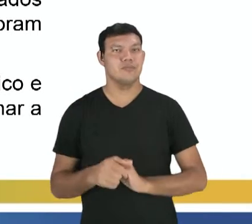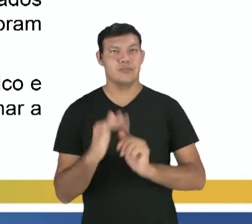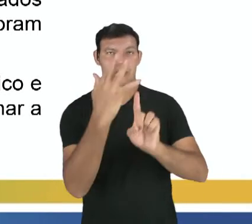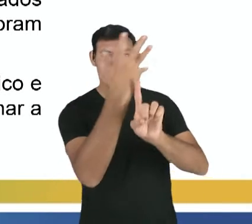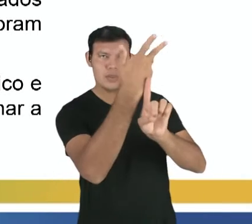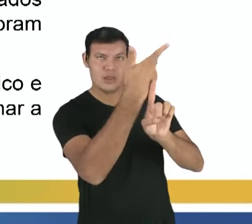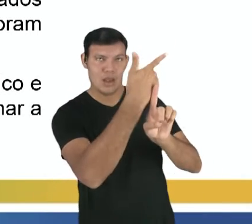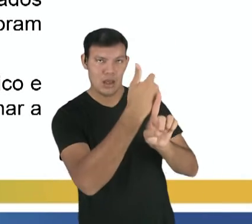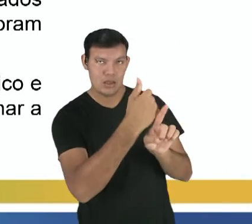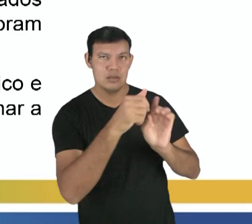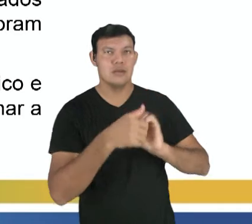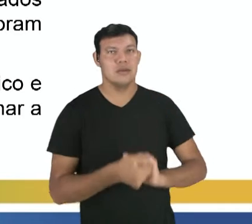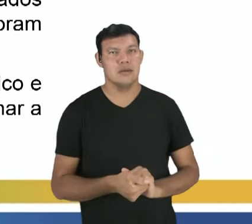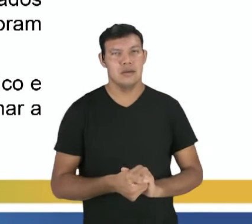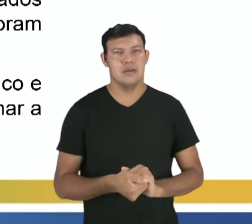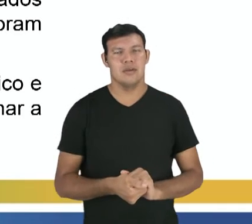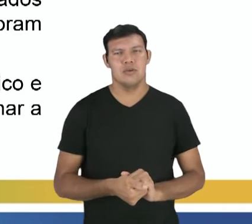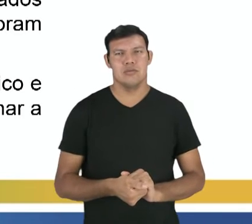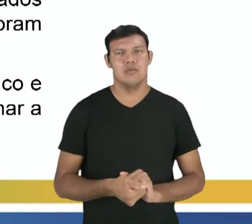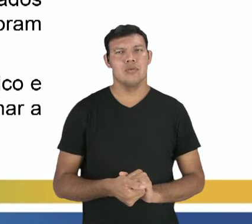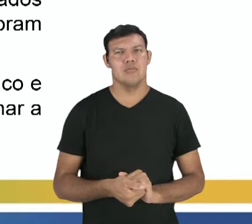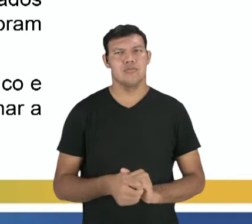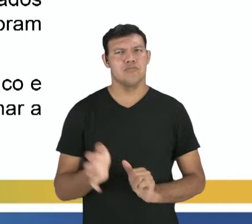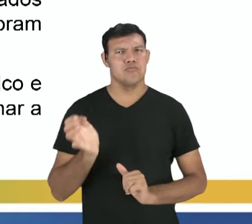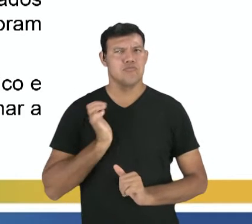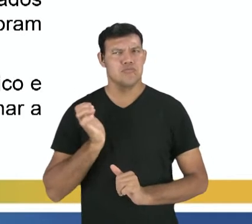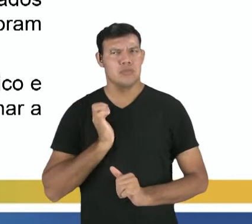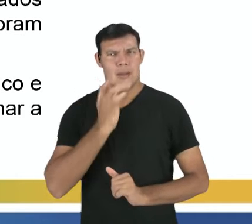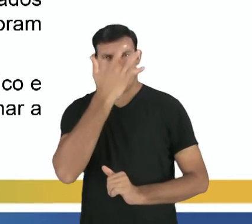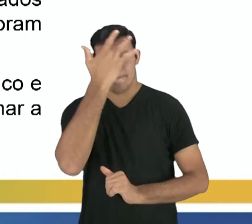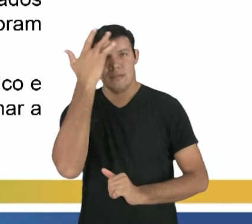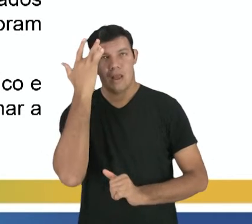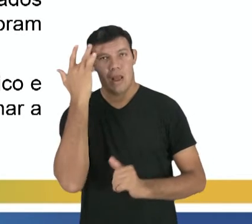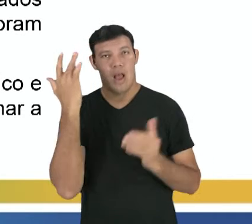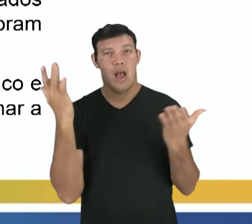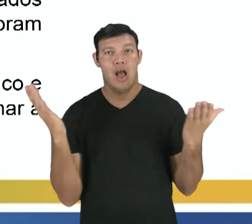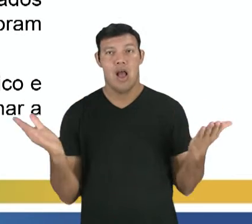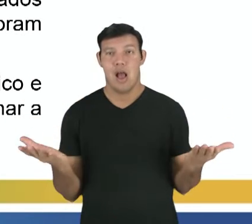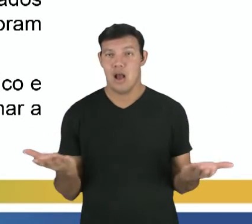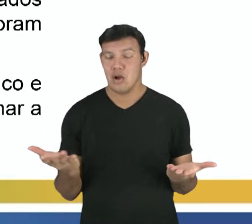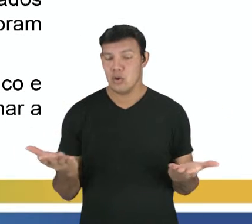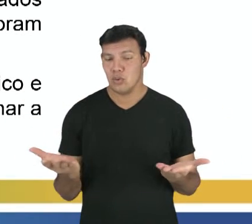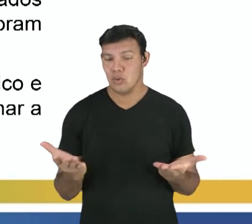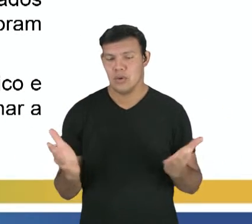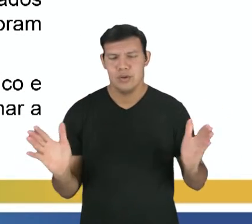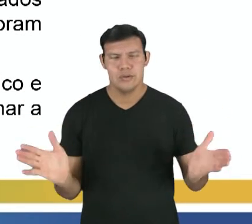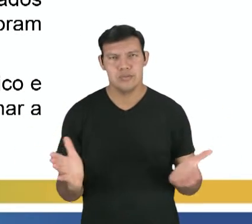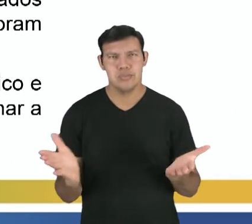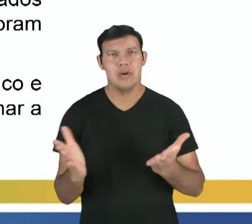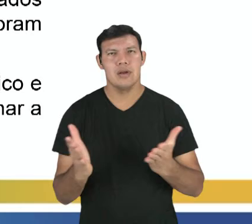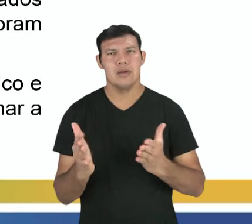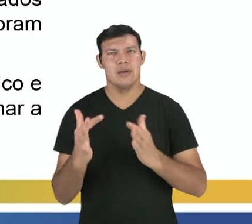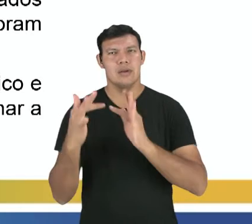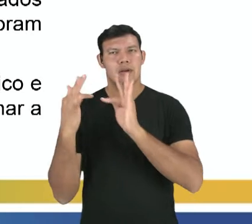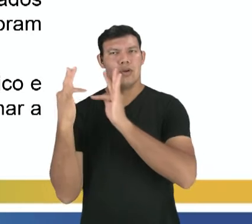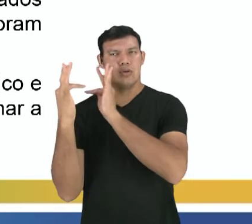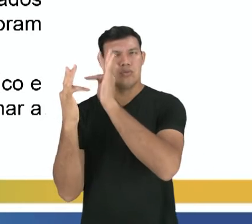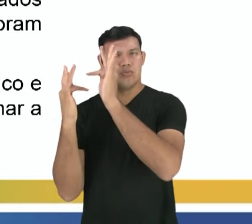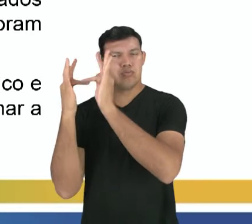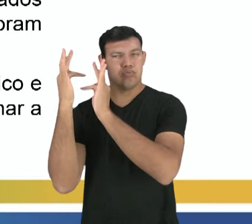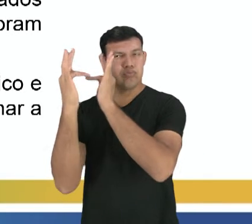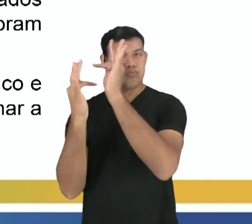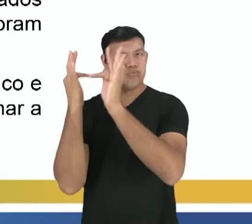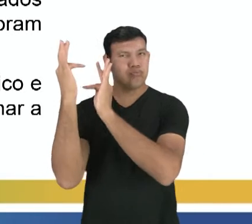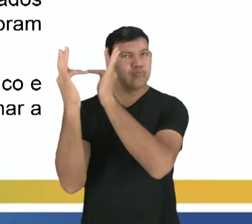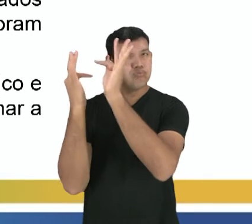arte, que antes era de caráter nobre e erudita, passa a valorizar o folclórico e o nacional. Ela